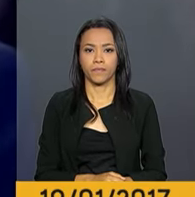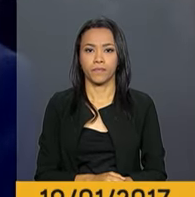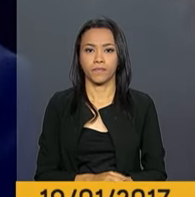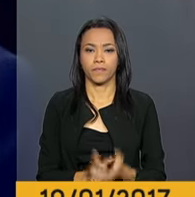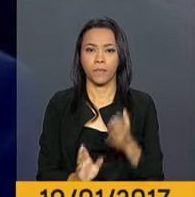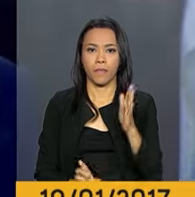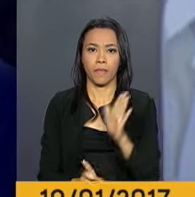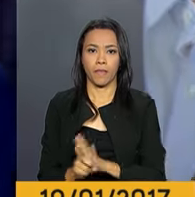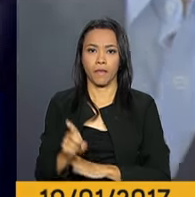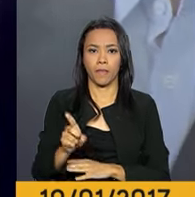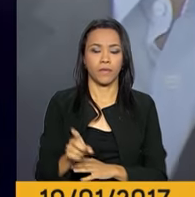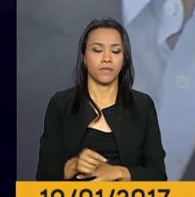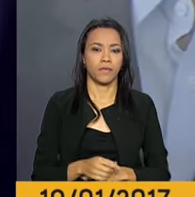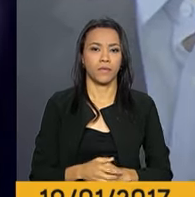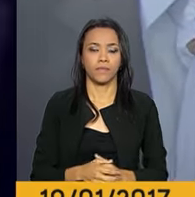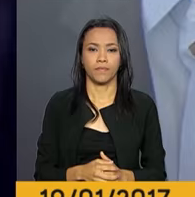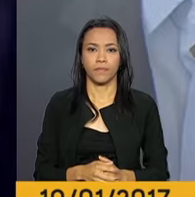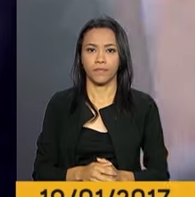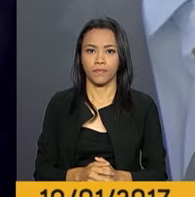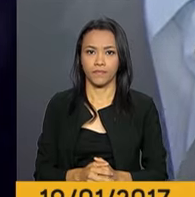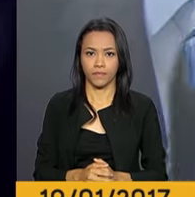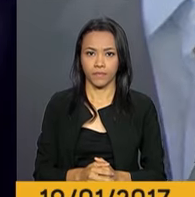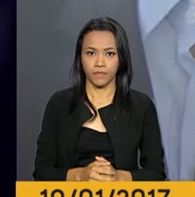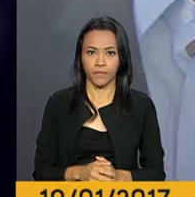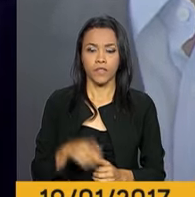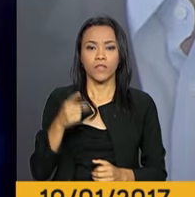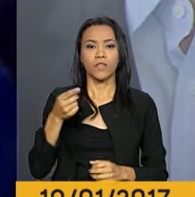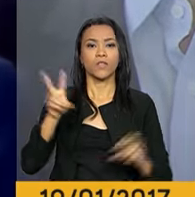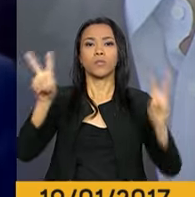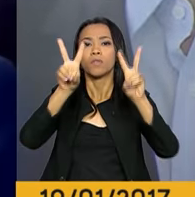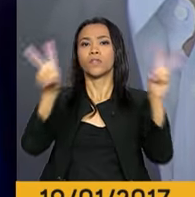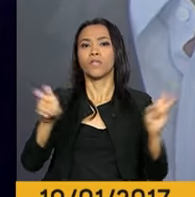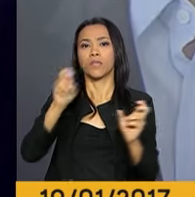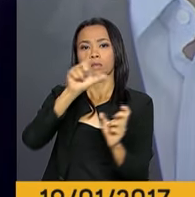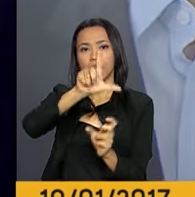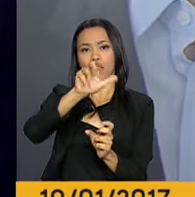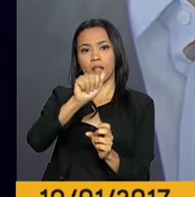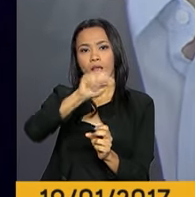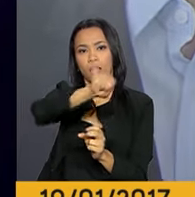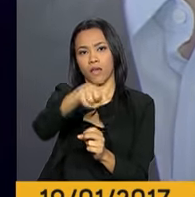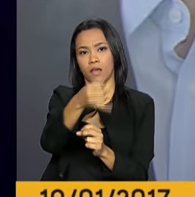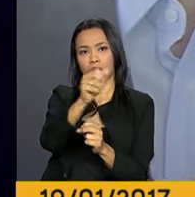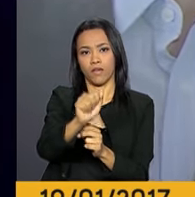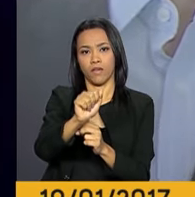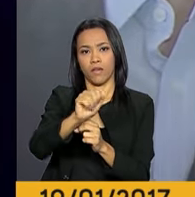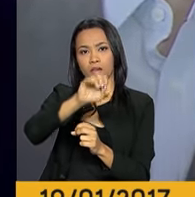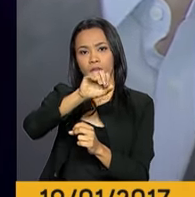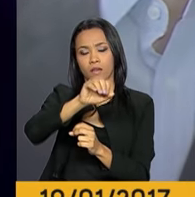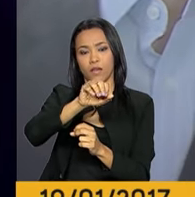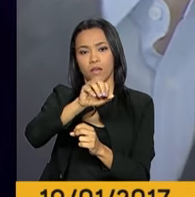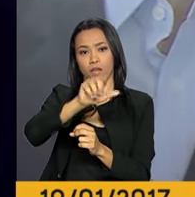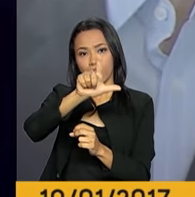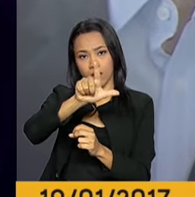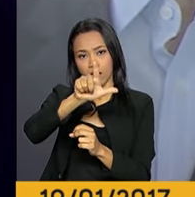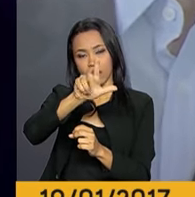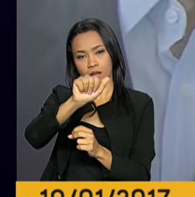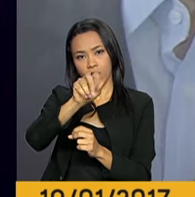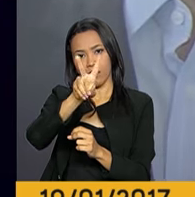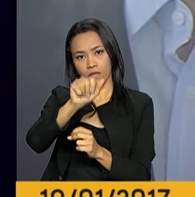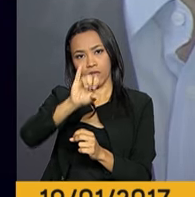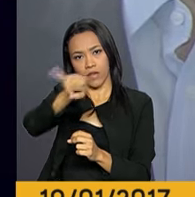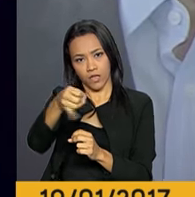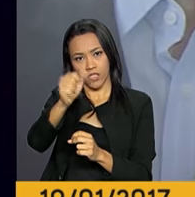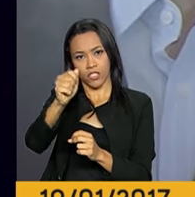Presidente, o ministro Teori deve tornar públicos as delações da Lava Jato agora em fevereiro. Queria saber do senhor, ministros citados nessas delações